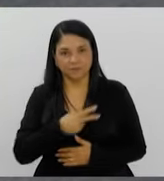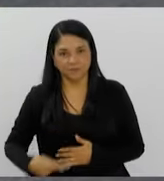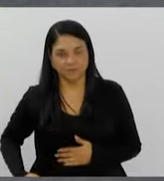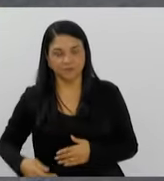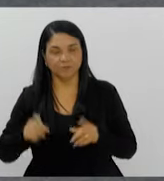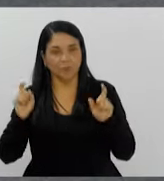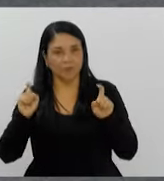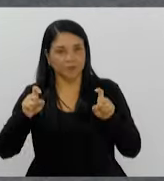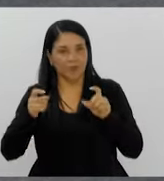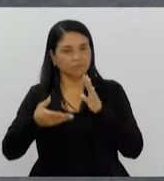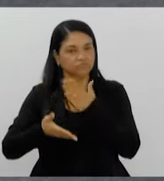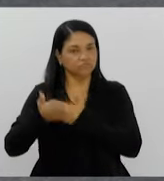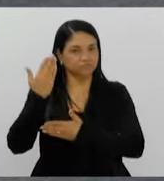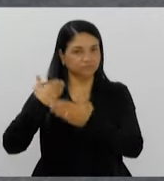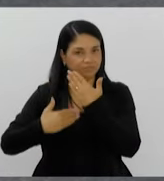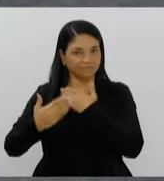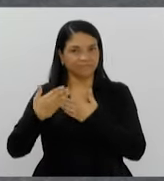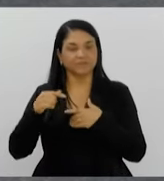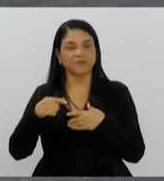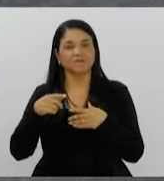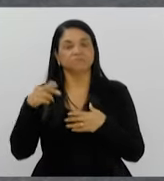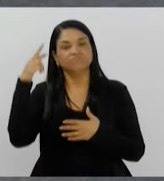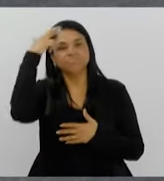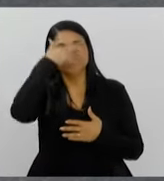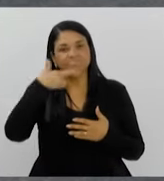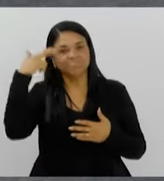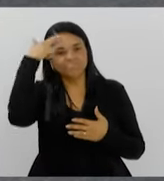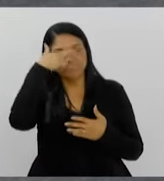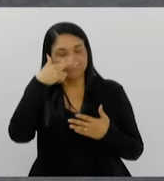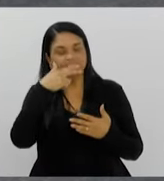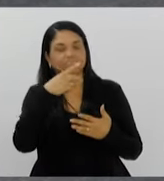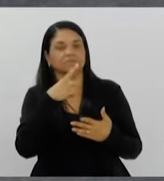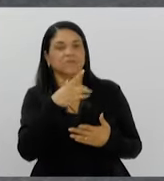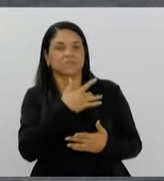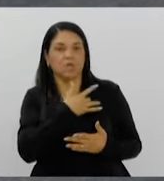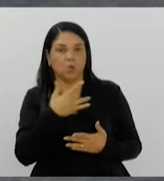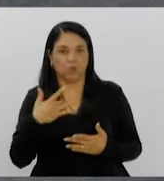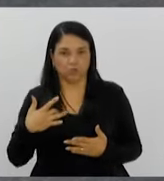foi M questão da fiscaliza da